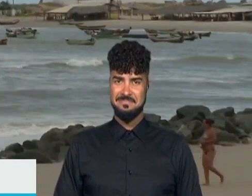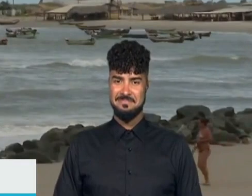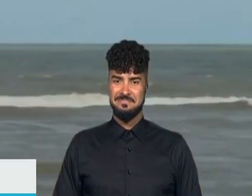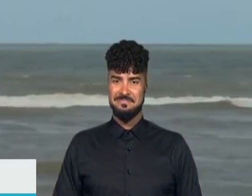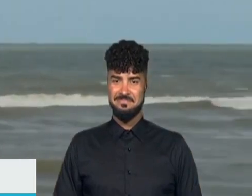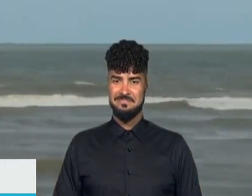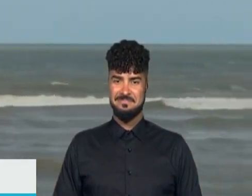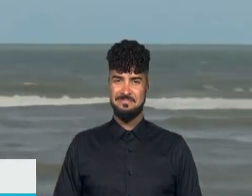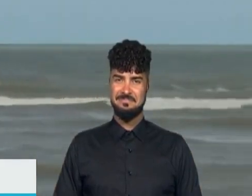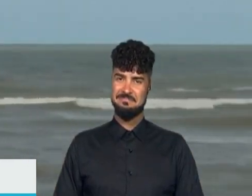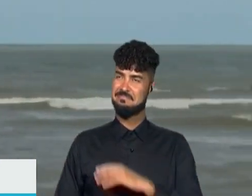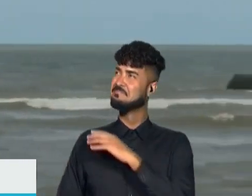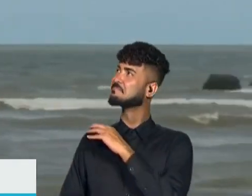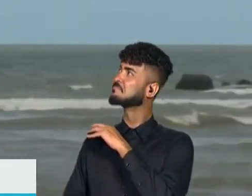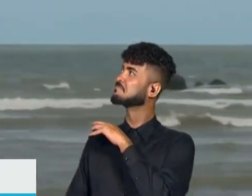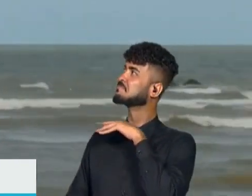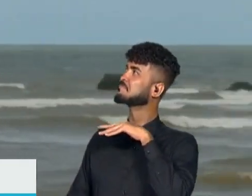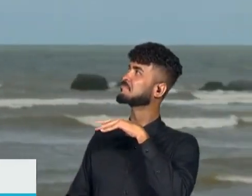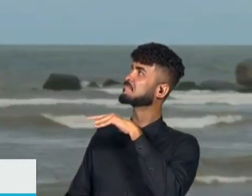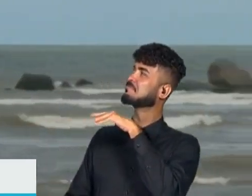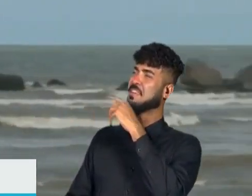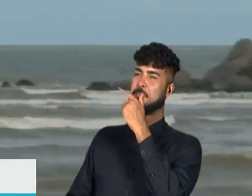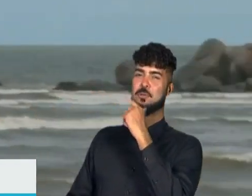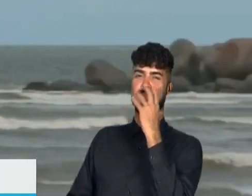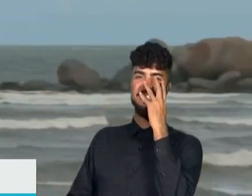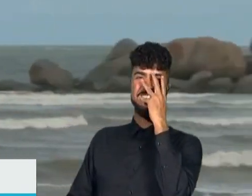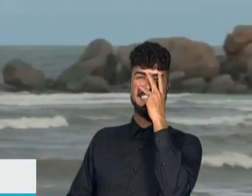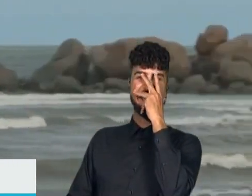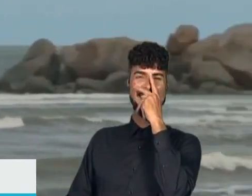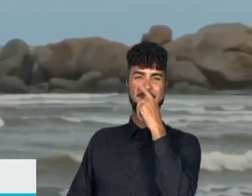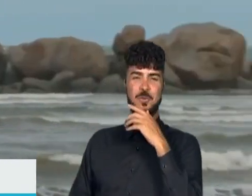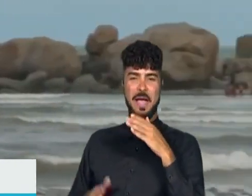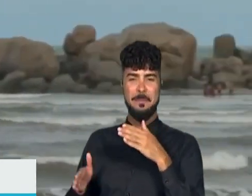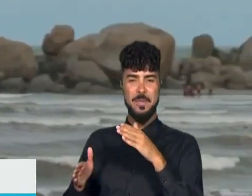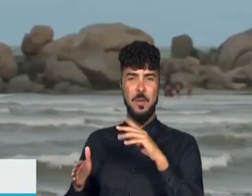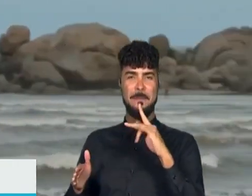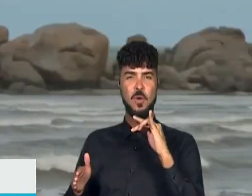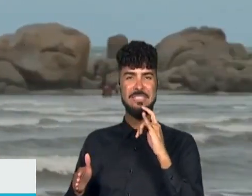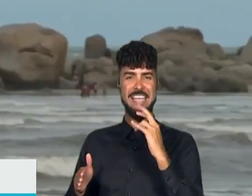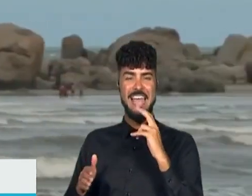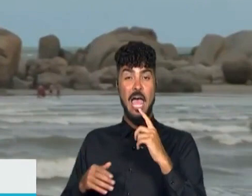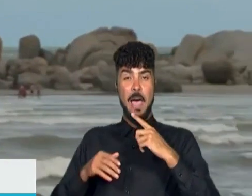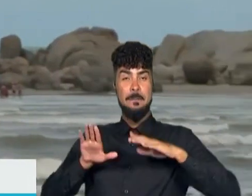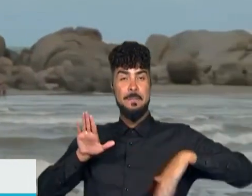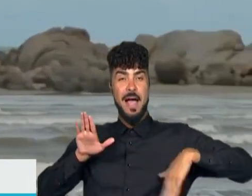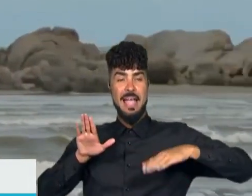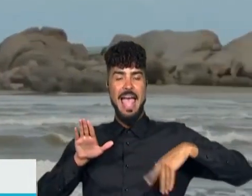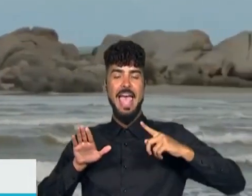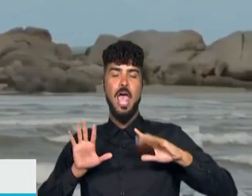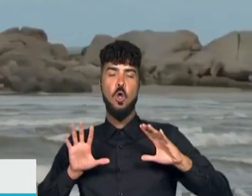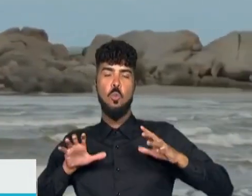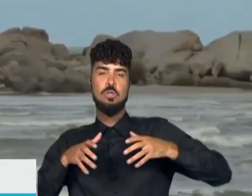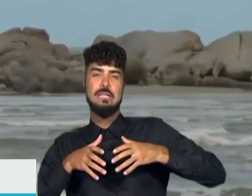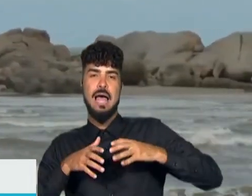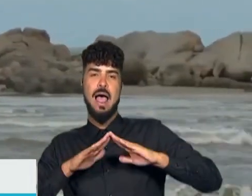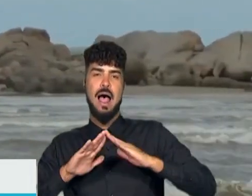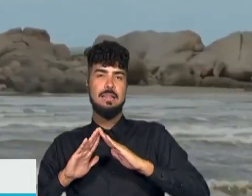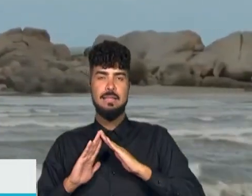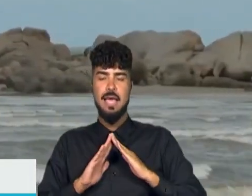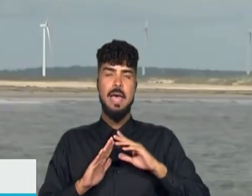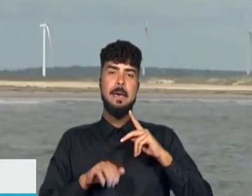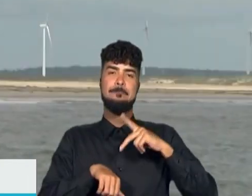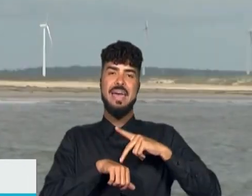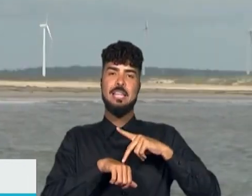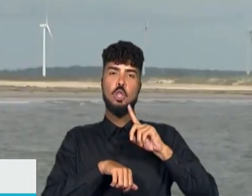Mais uma paisagem linda no caminho do Piocerá. A praia fica na comunidade da Pedra do Sal, em Parnaíba, no